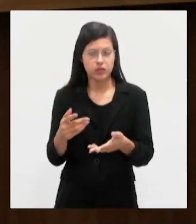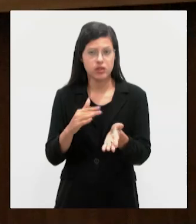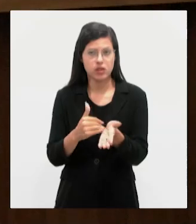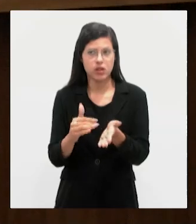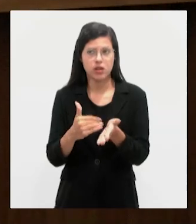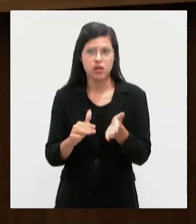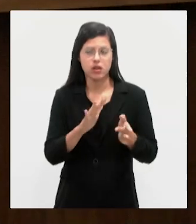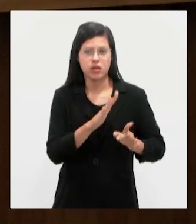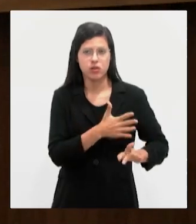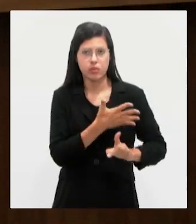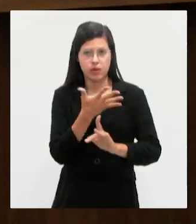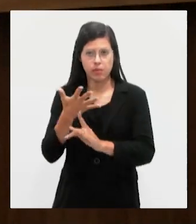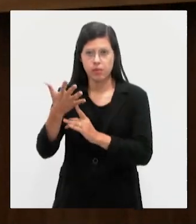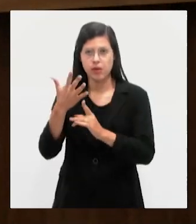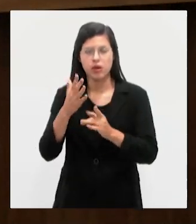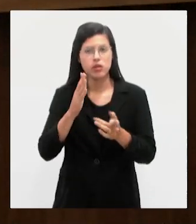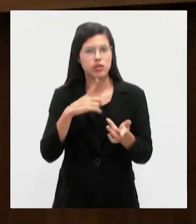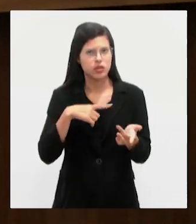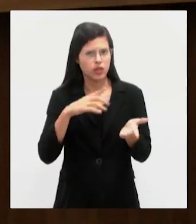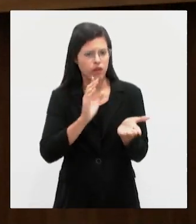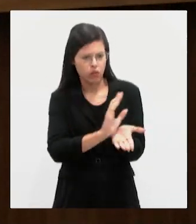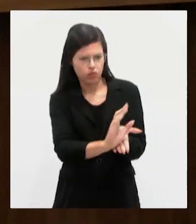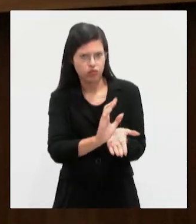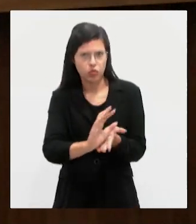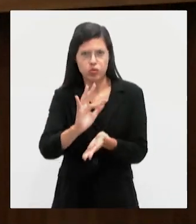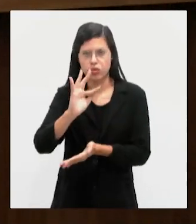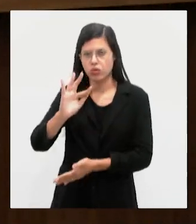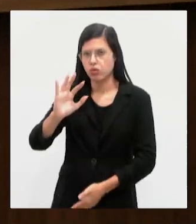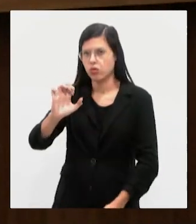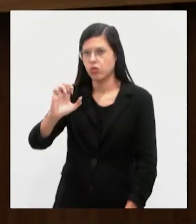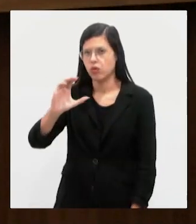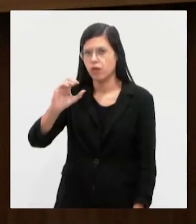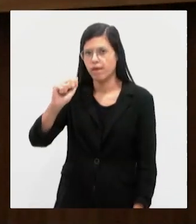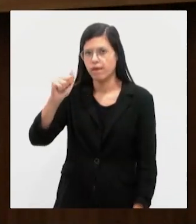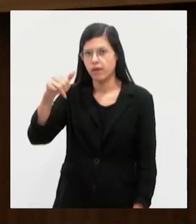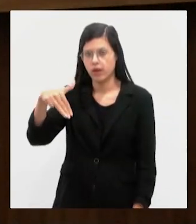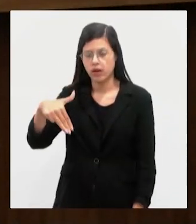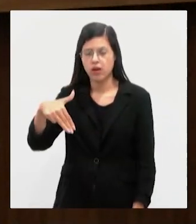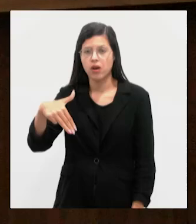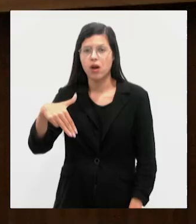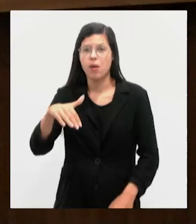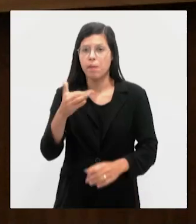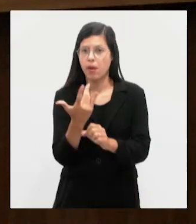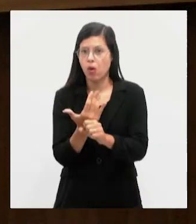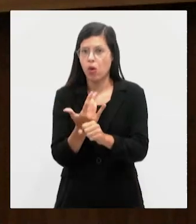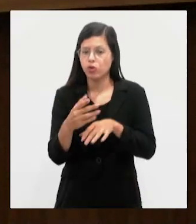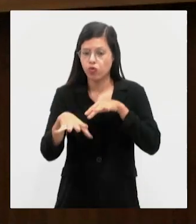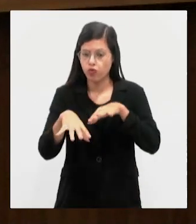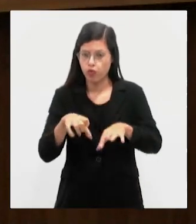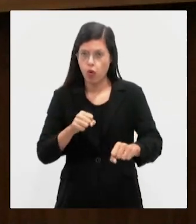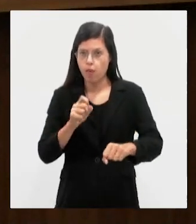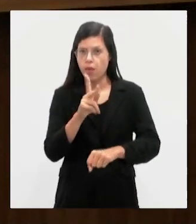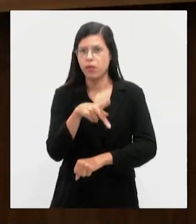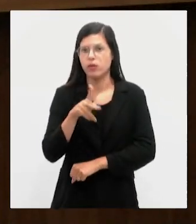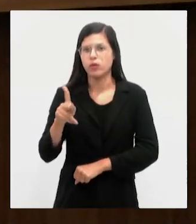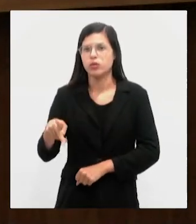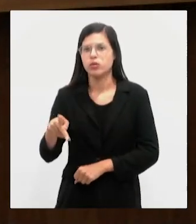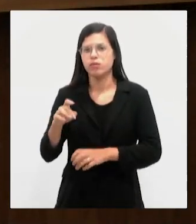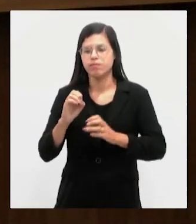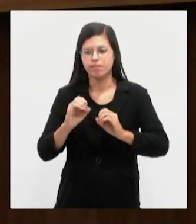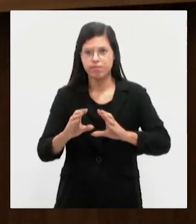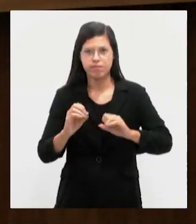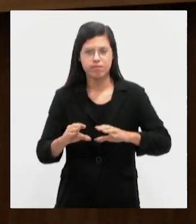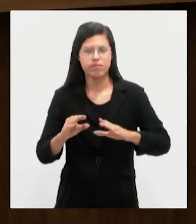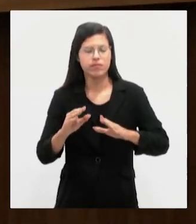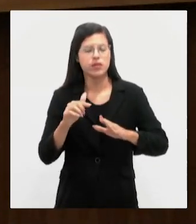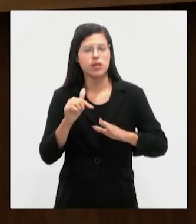um recurso pesado do FECAM para o ERJ formar professores para eles darem educação ambiental. Porque tinha,